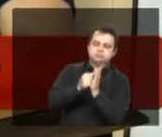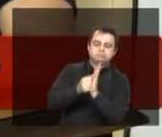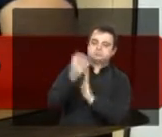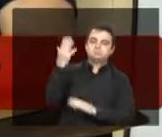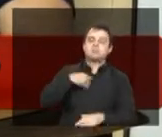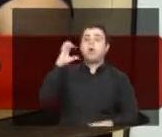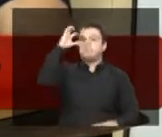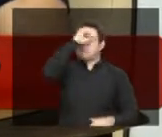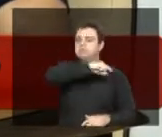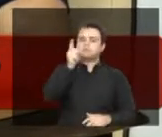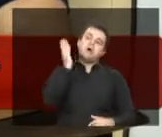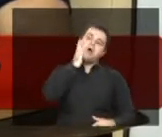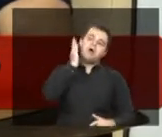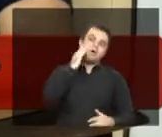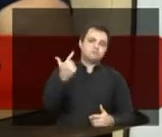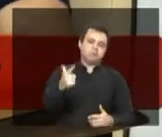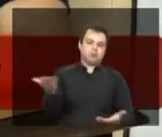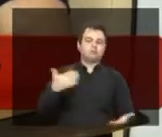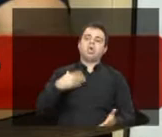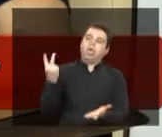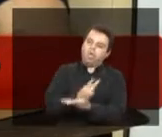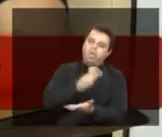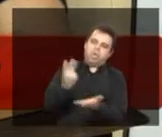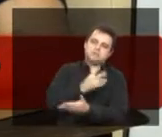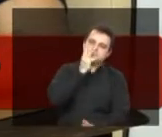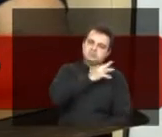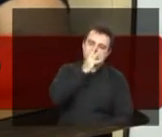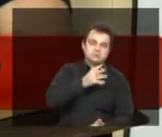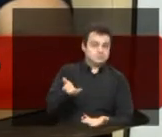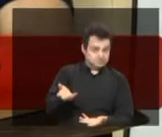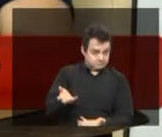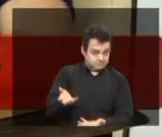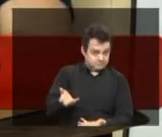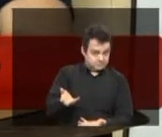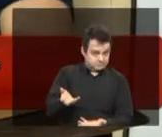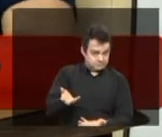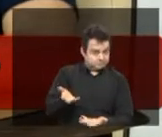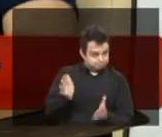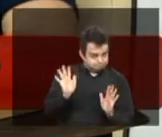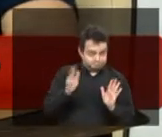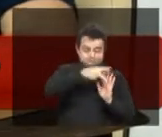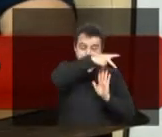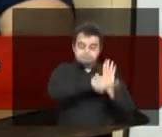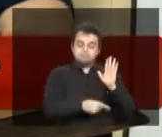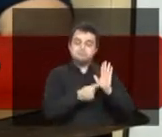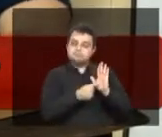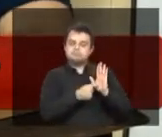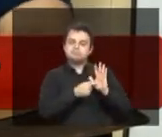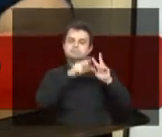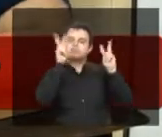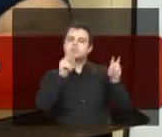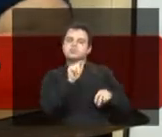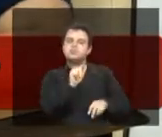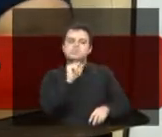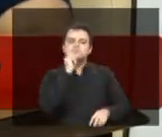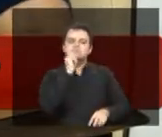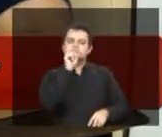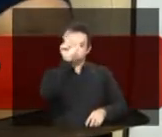tomou vergonha na cara, continua fazendo errado. Então, a ideia é essa. Num primeiro momento, o